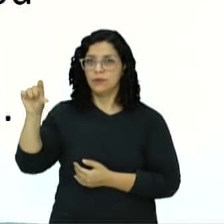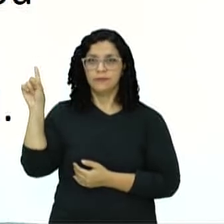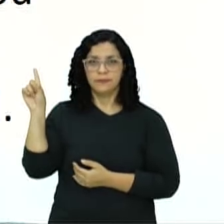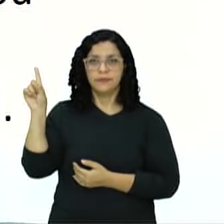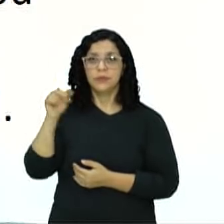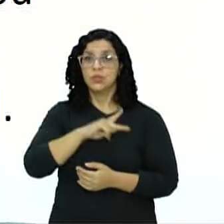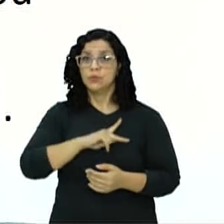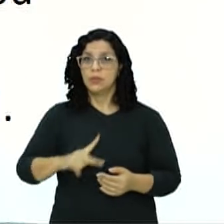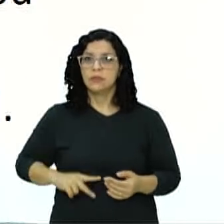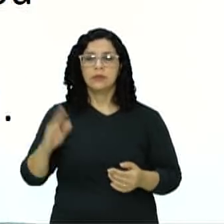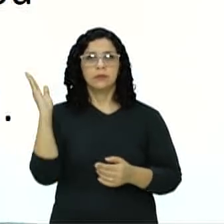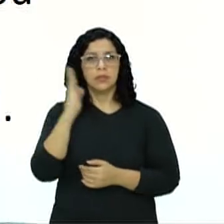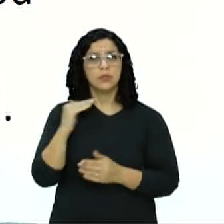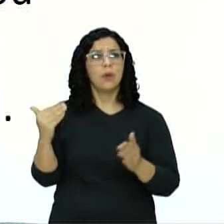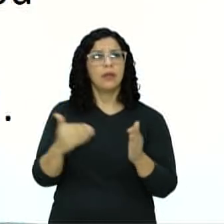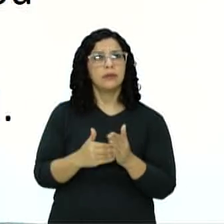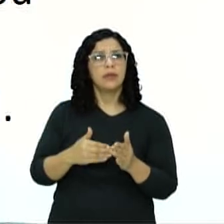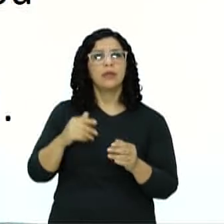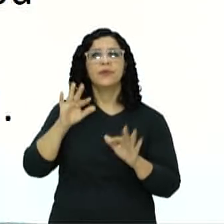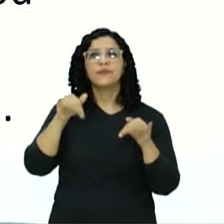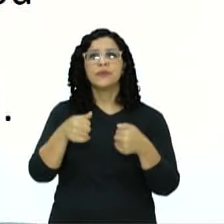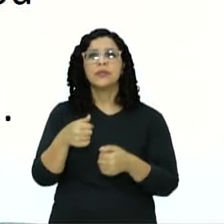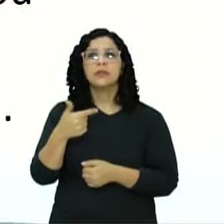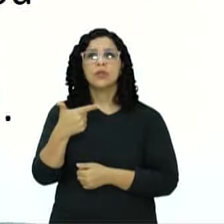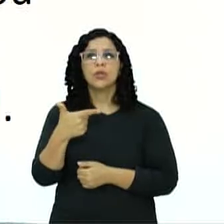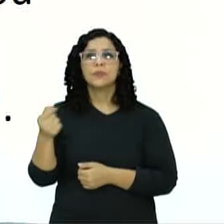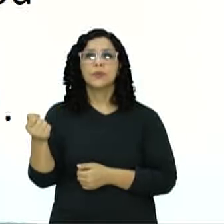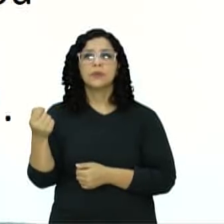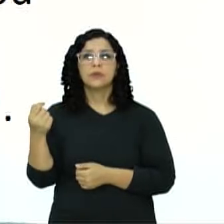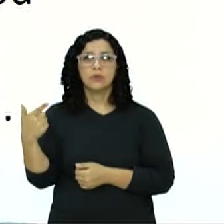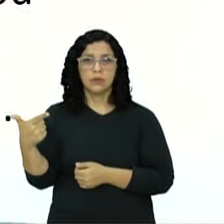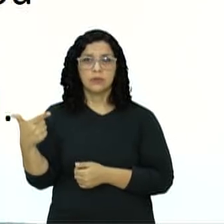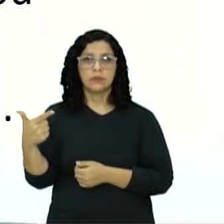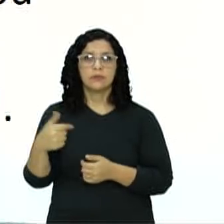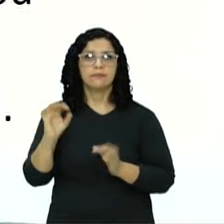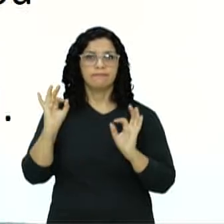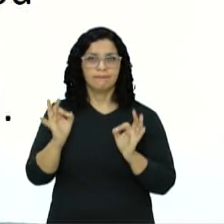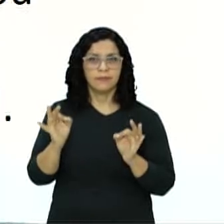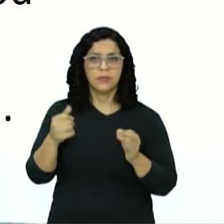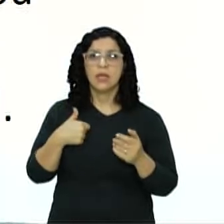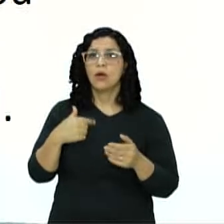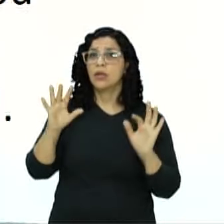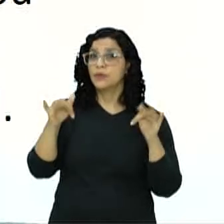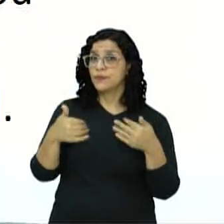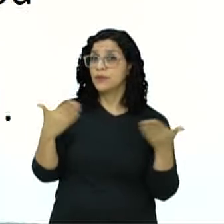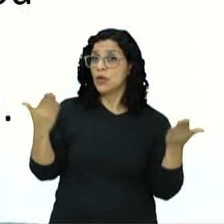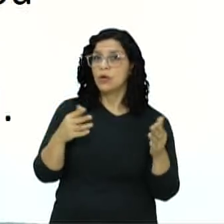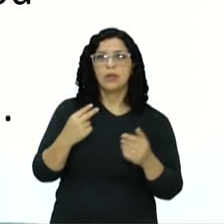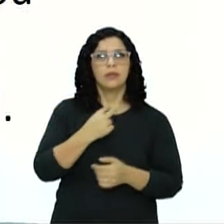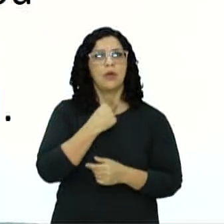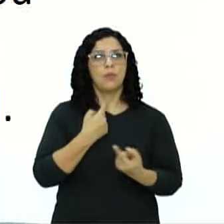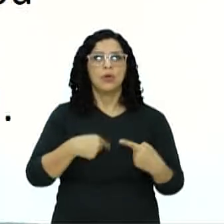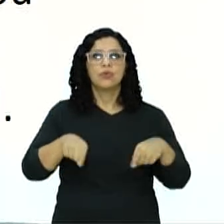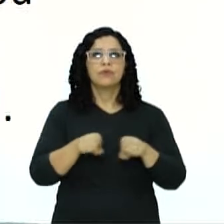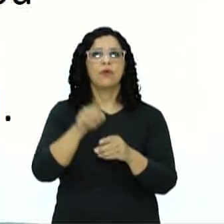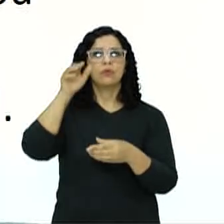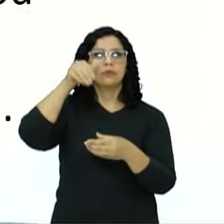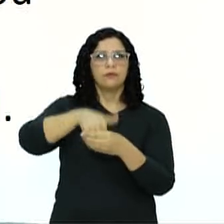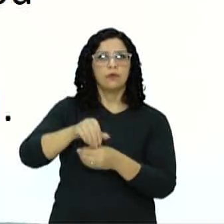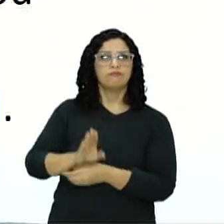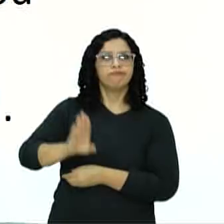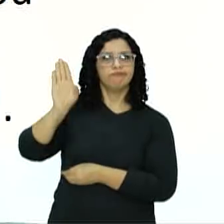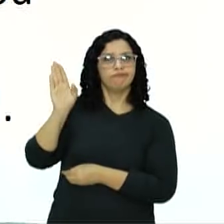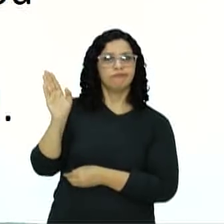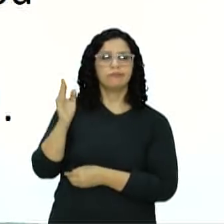para governar até o final do ano de 2002, quando aí se encerraria, ele não poderia mais se reeleger.